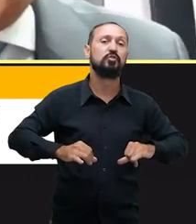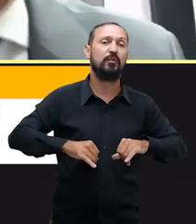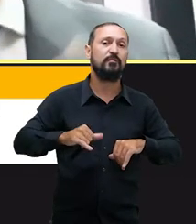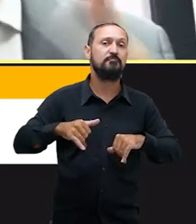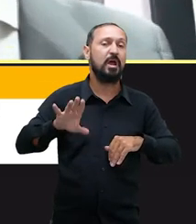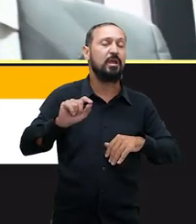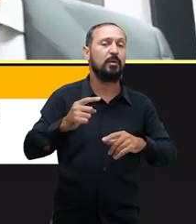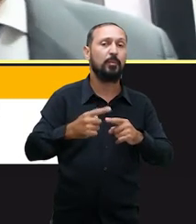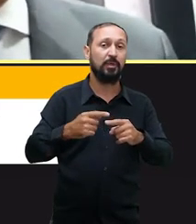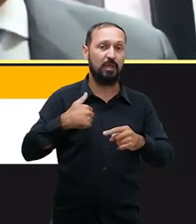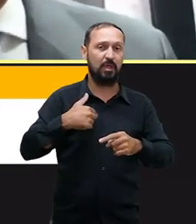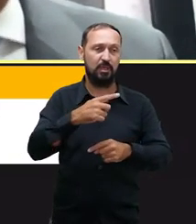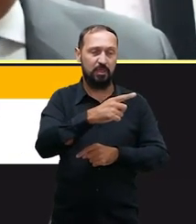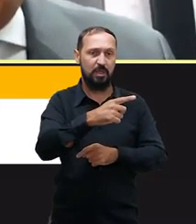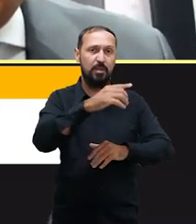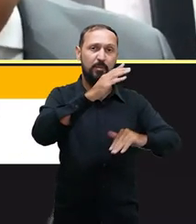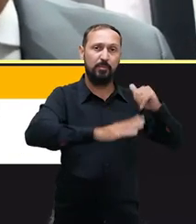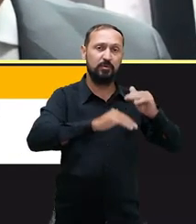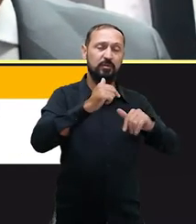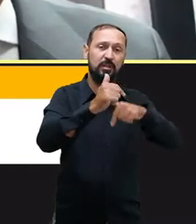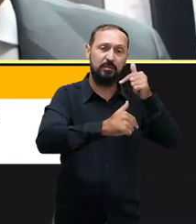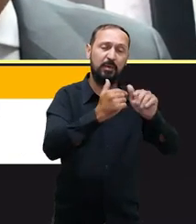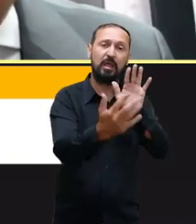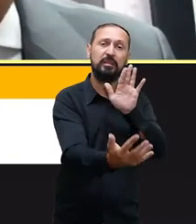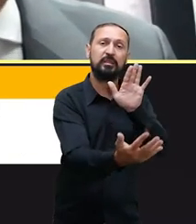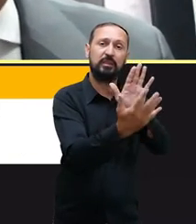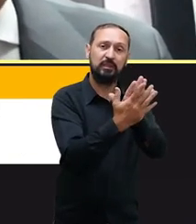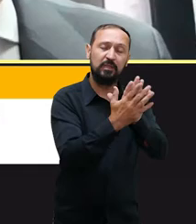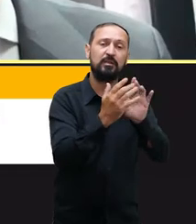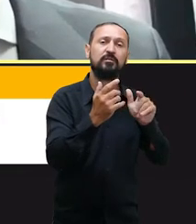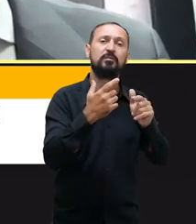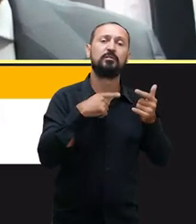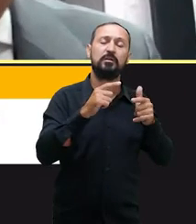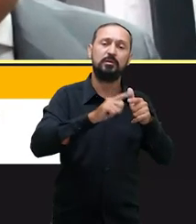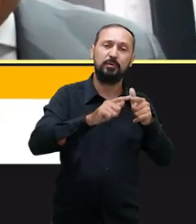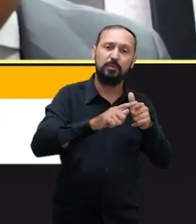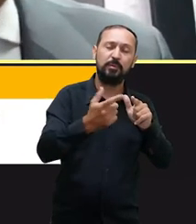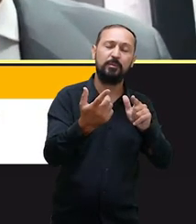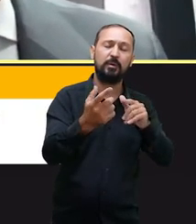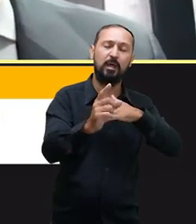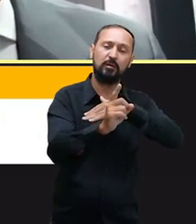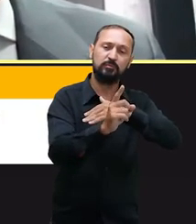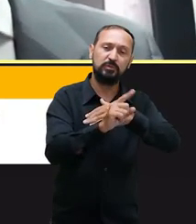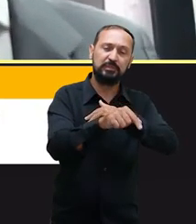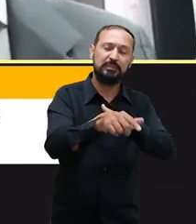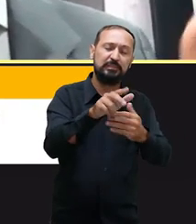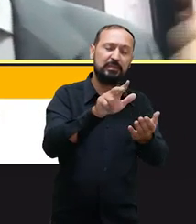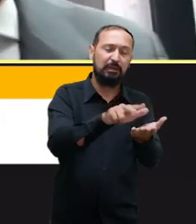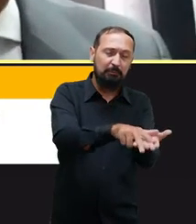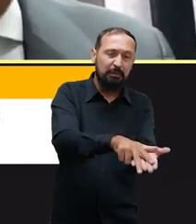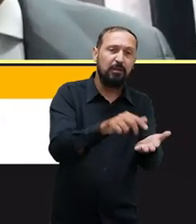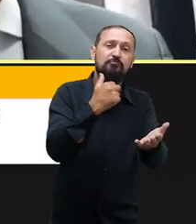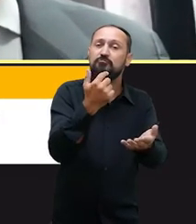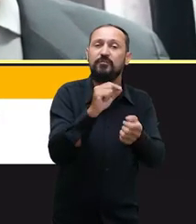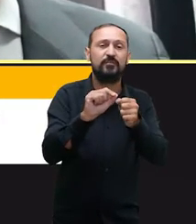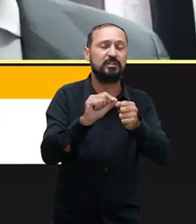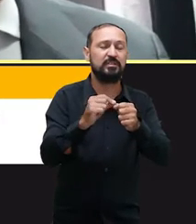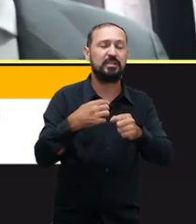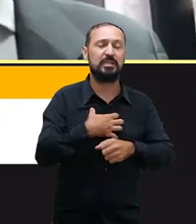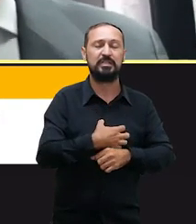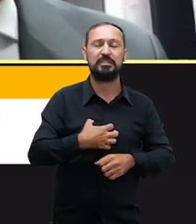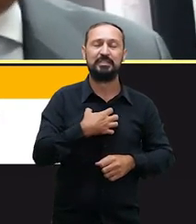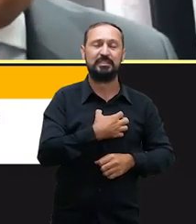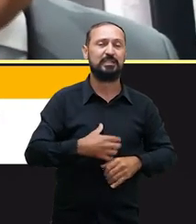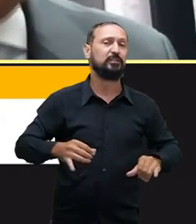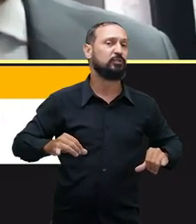qualificados que sofrem mais do que nós. Porque aquele profissional que está na linha de frente, que recebe esse paciente e angustiado não tem o